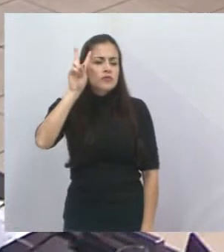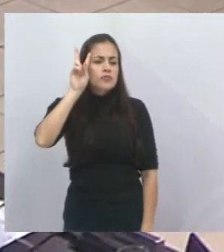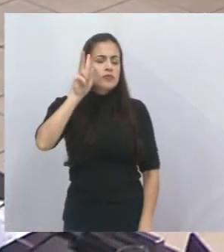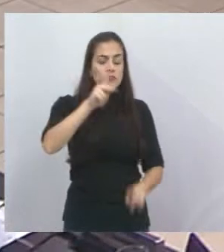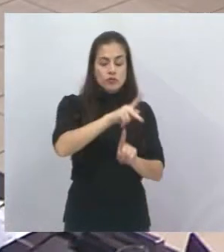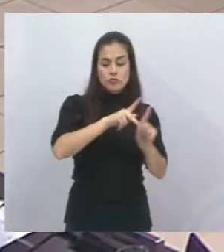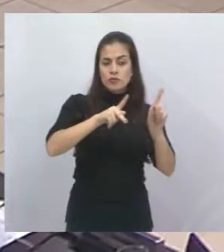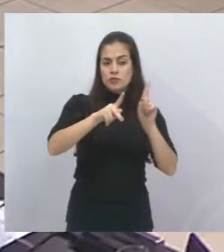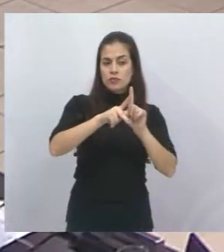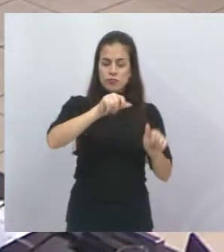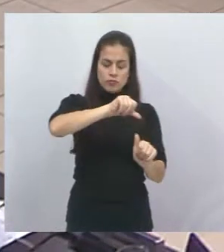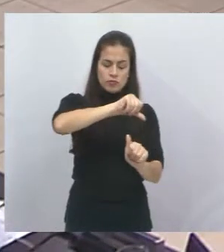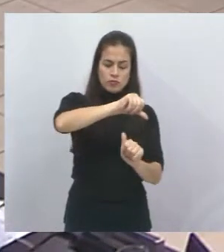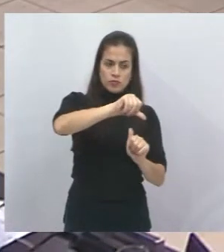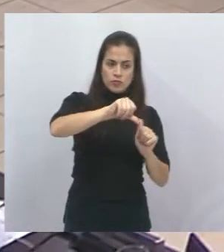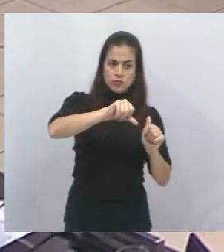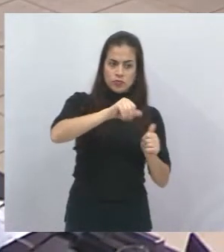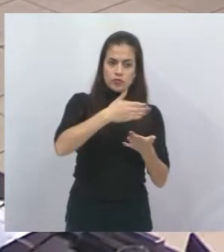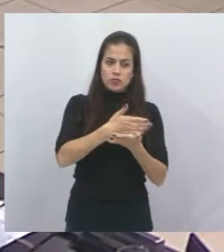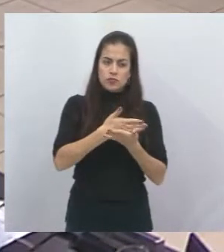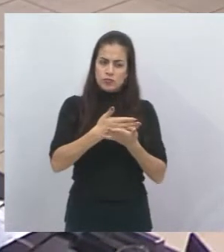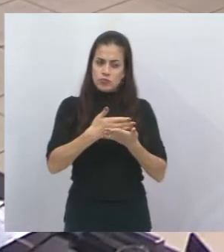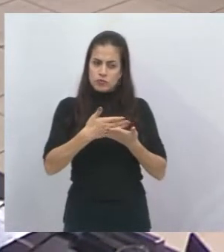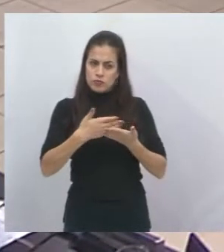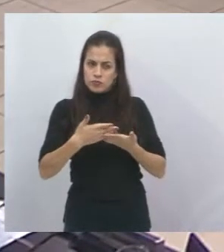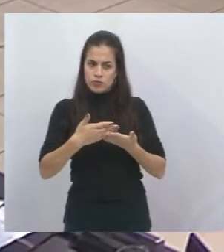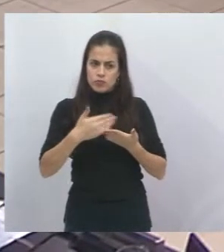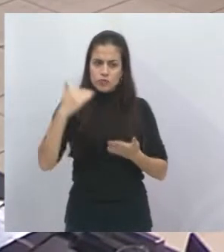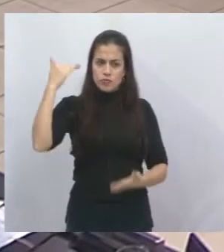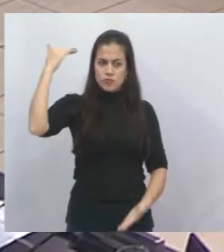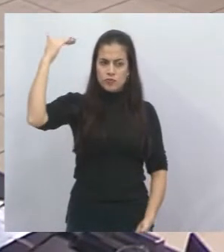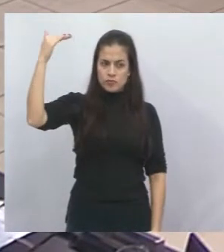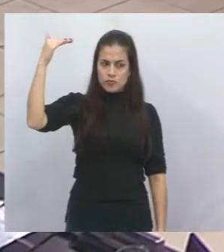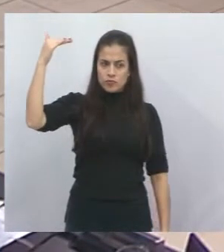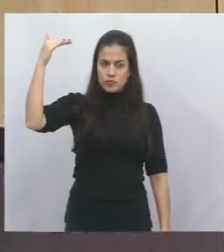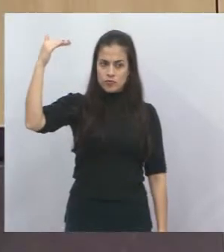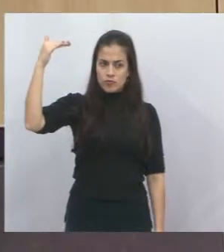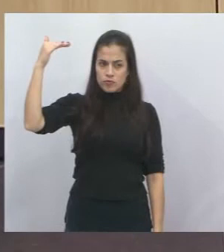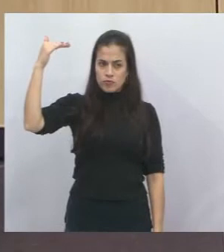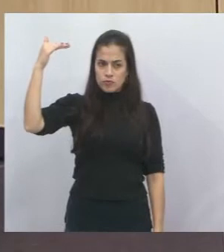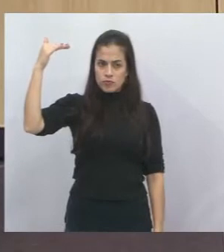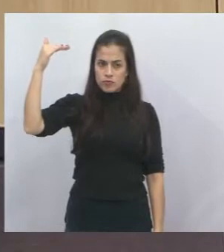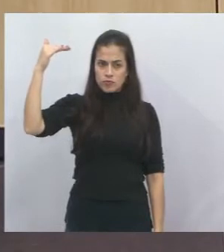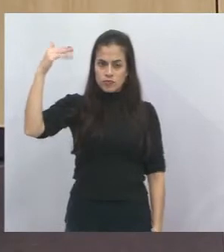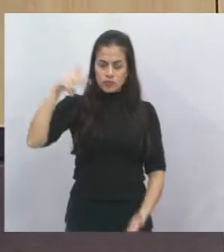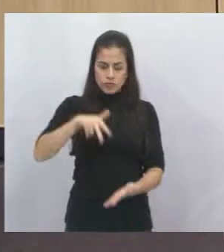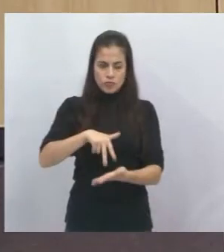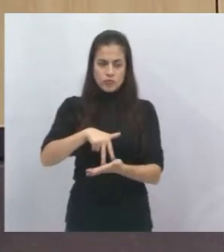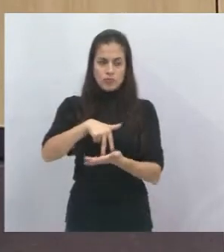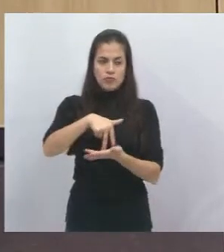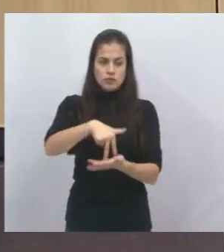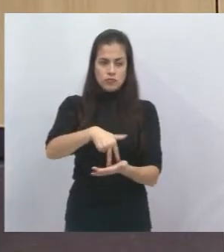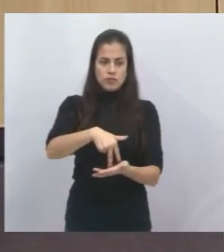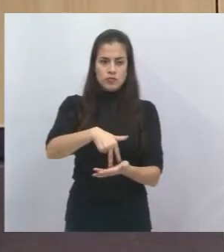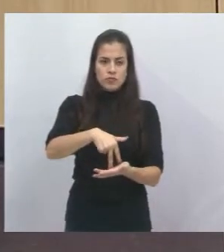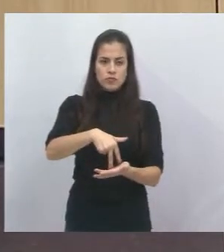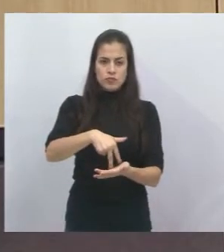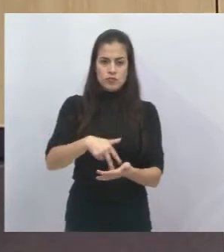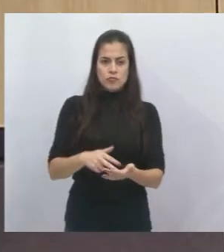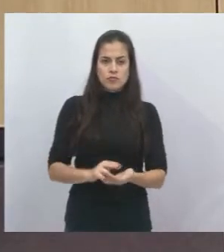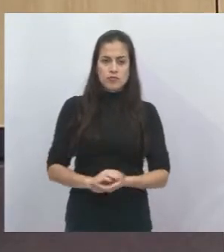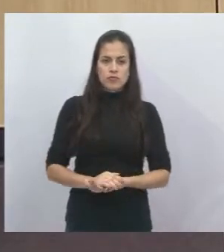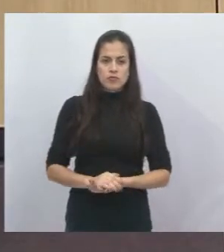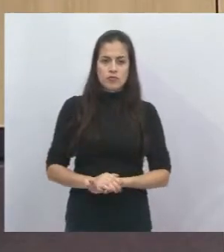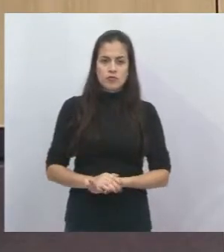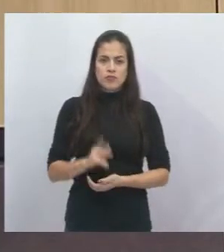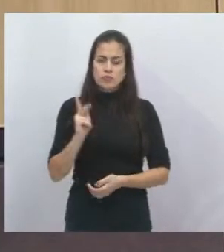essa mudança, começou lá em cima. Começou lá em cima, eu mantenho a minha posição ali. Sempre que